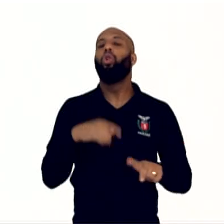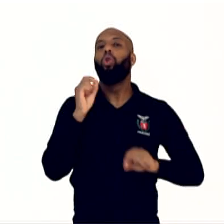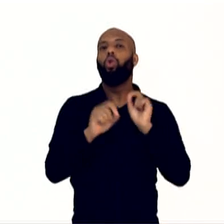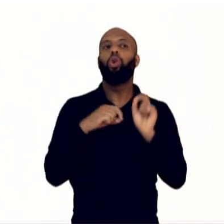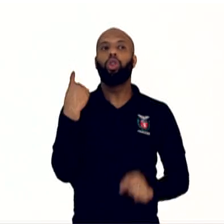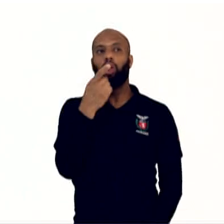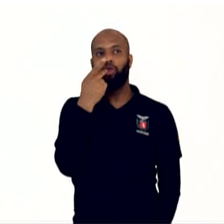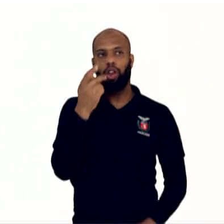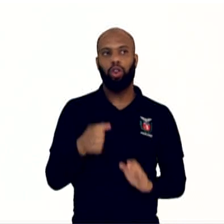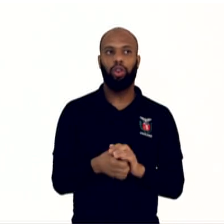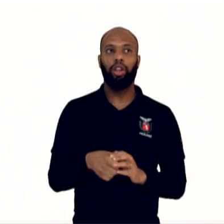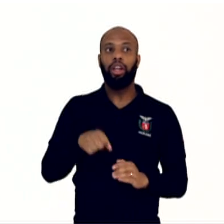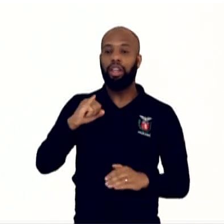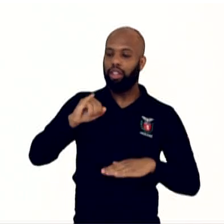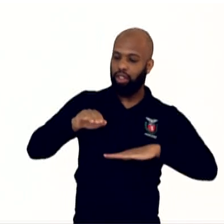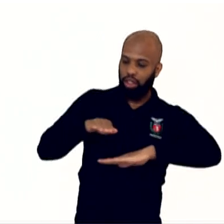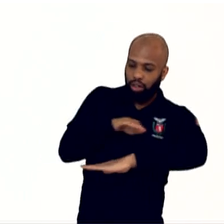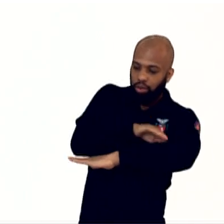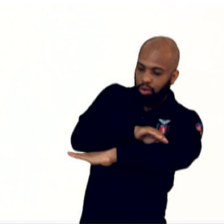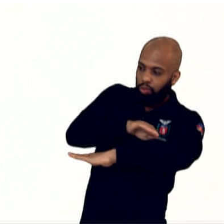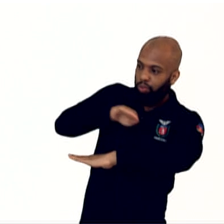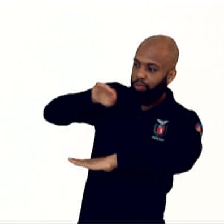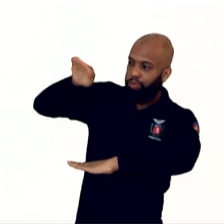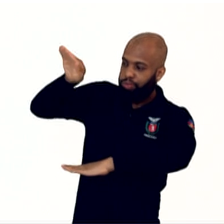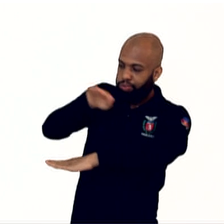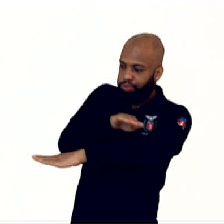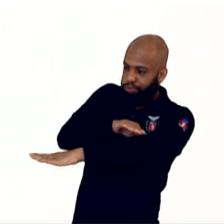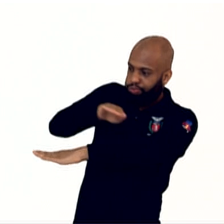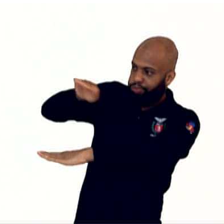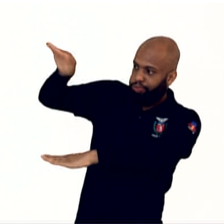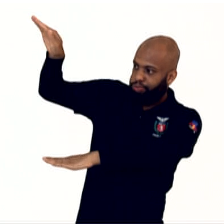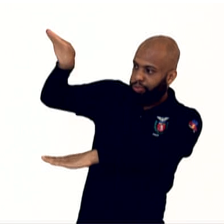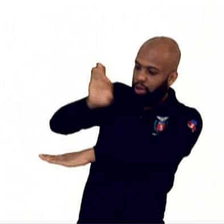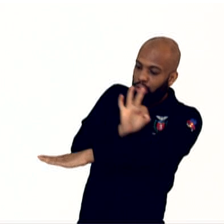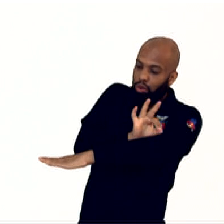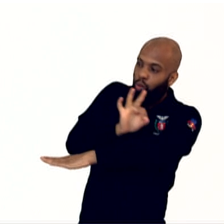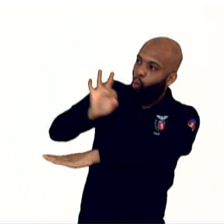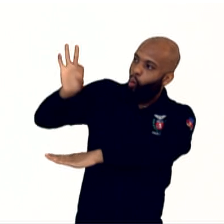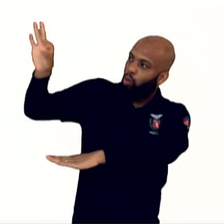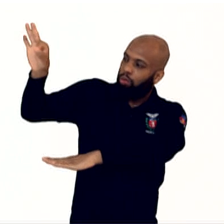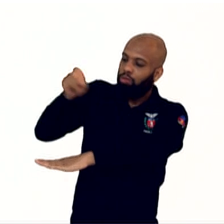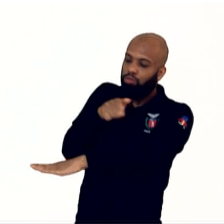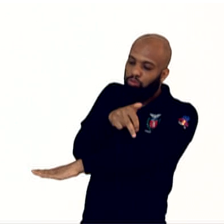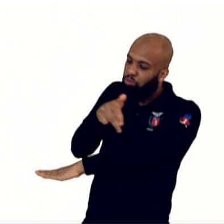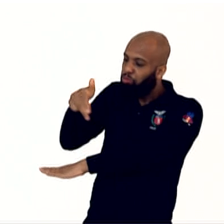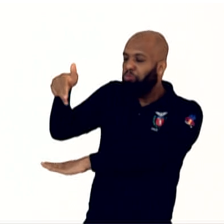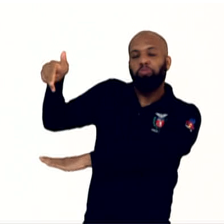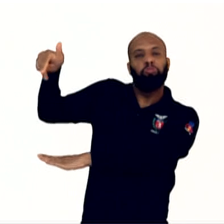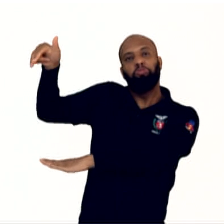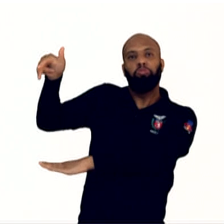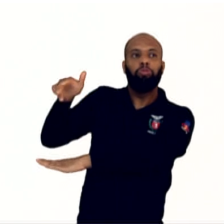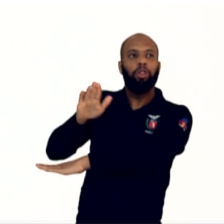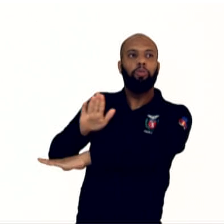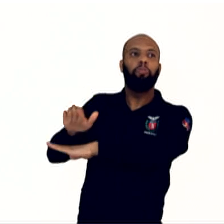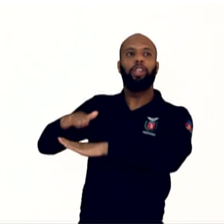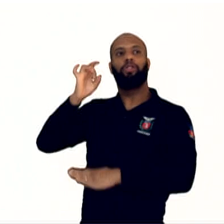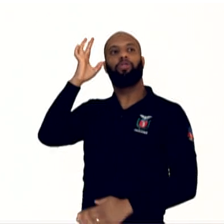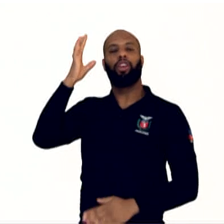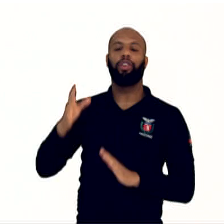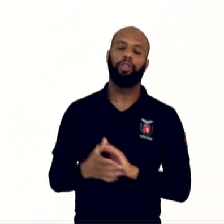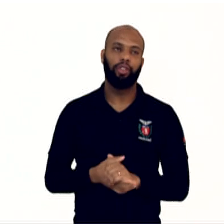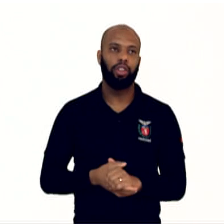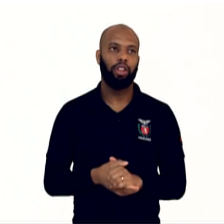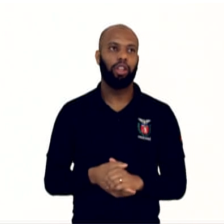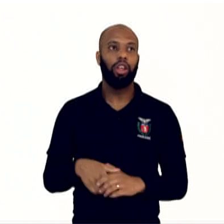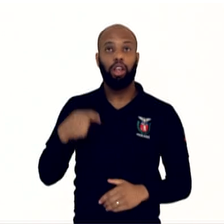falou. Quanto menor a inclinação, maior é o comprimento, mas menor é o esforço. O trabalho fica mais fácil. Tá?